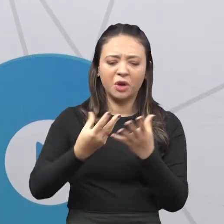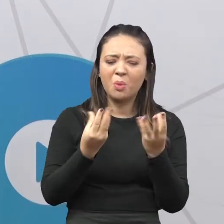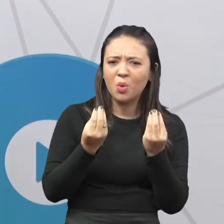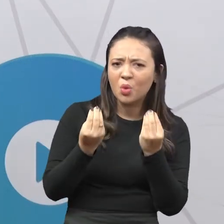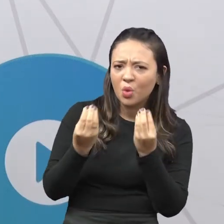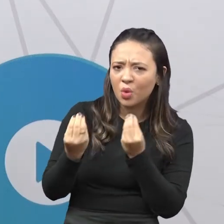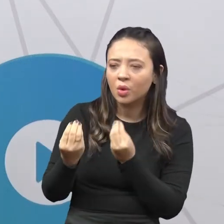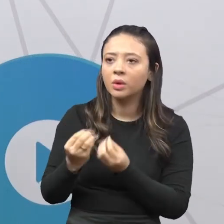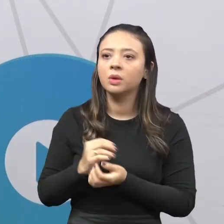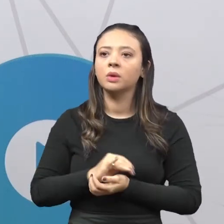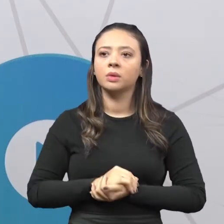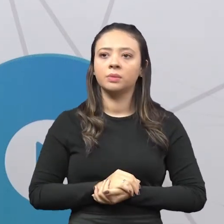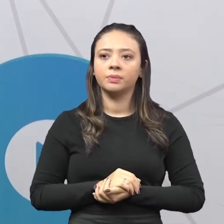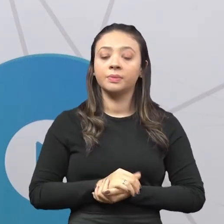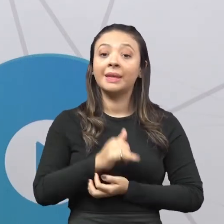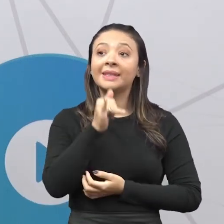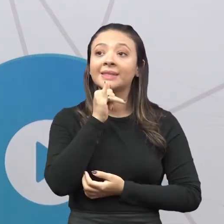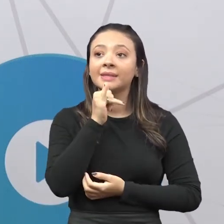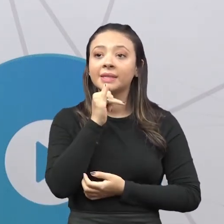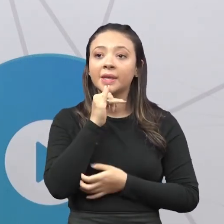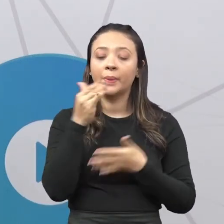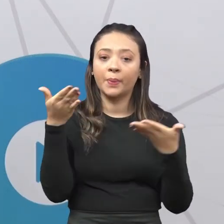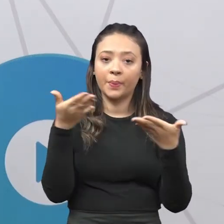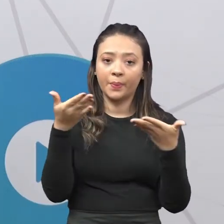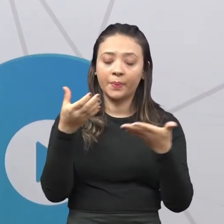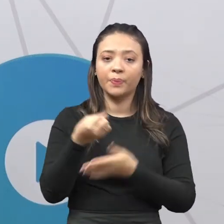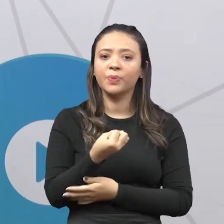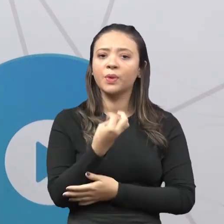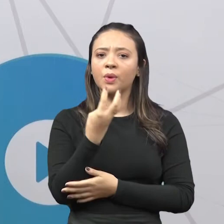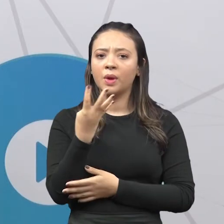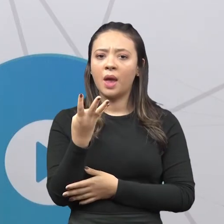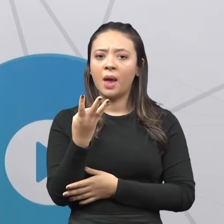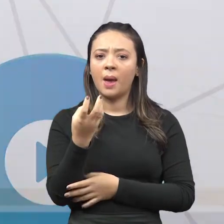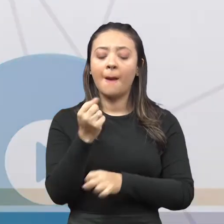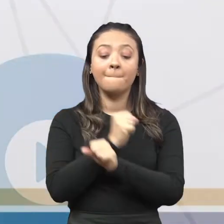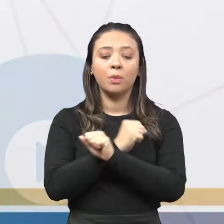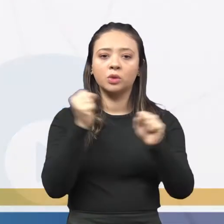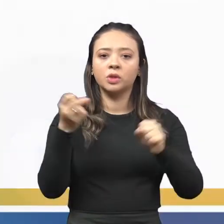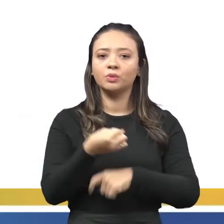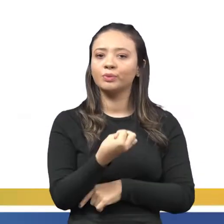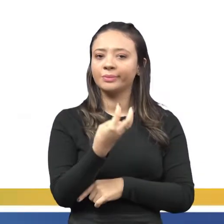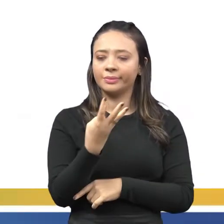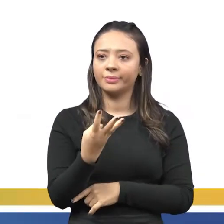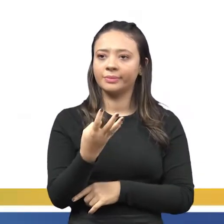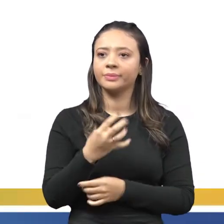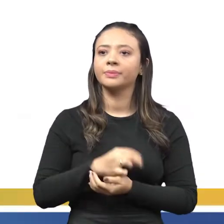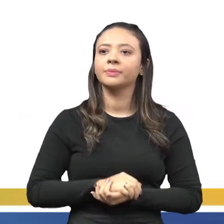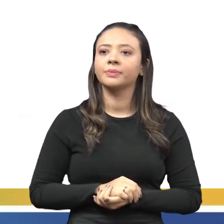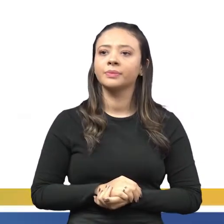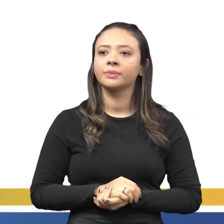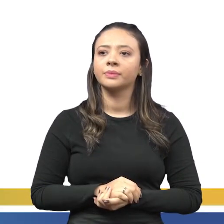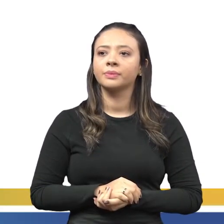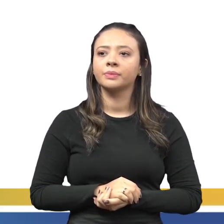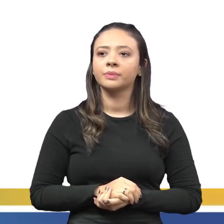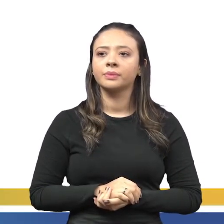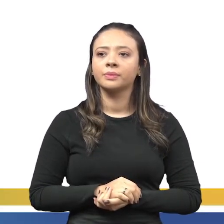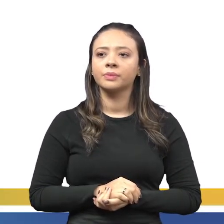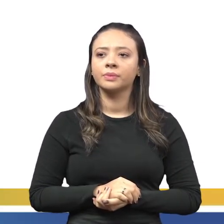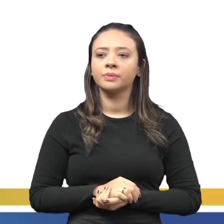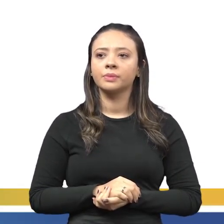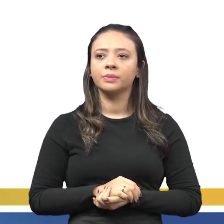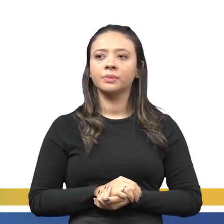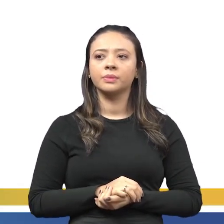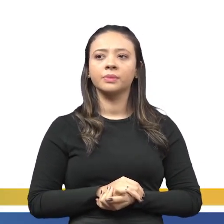certo? Vamos ver alguns exemplos aí dos quantificadores incontáveis. Então, nós temos aí, ó, there are